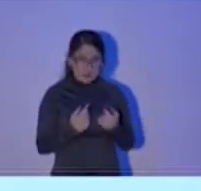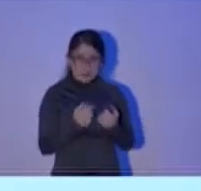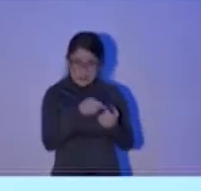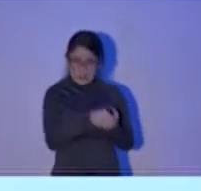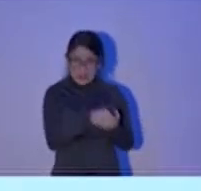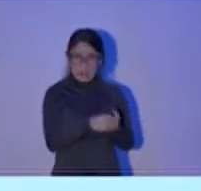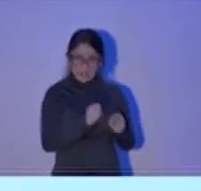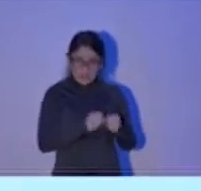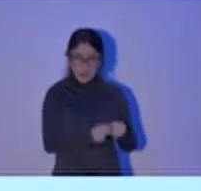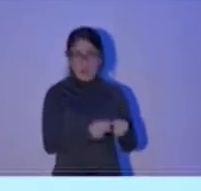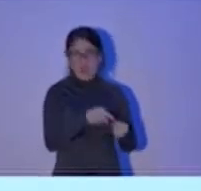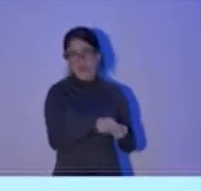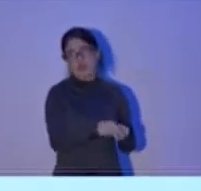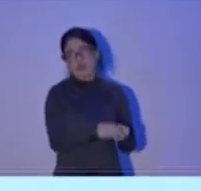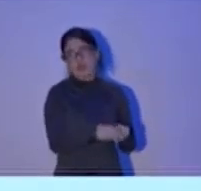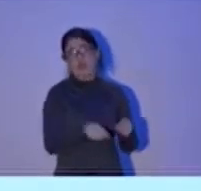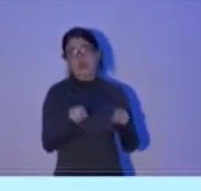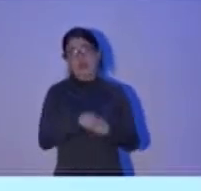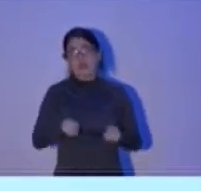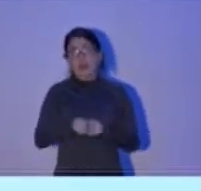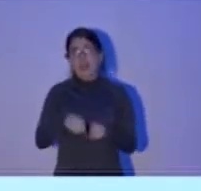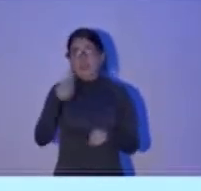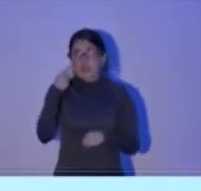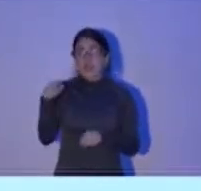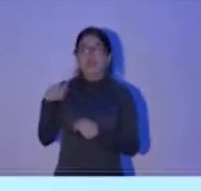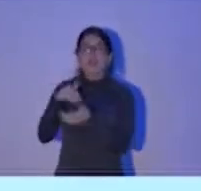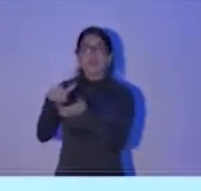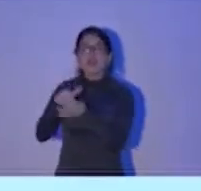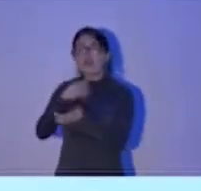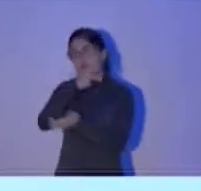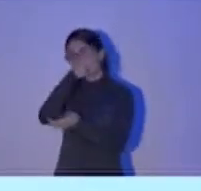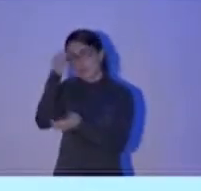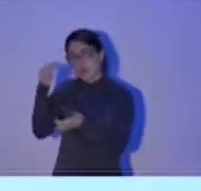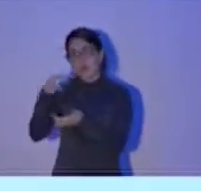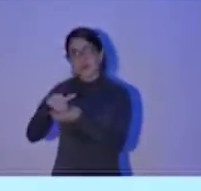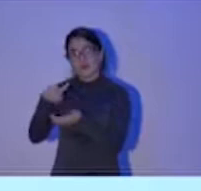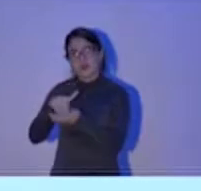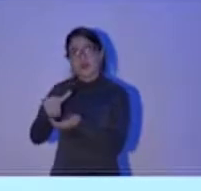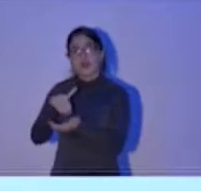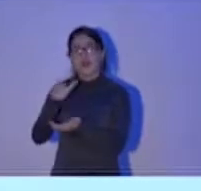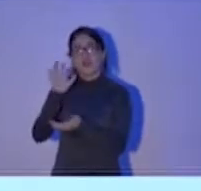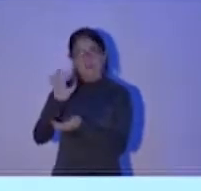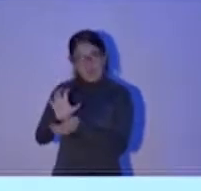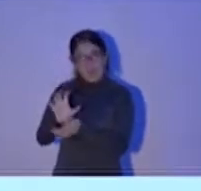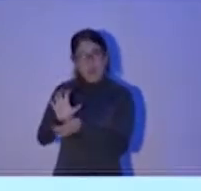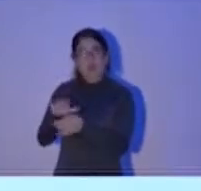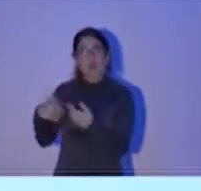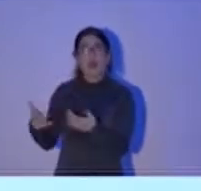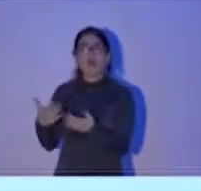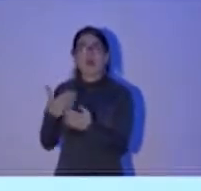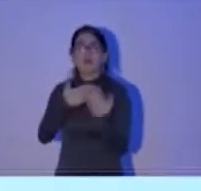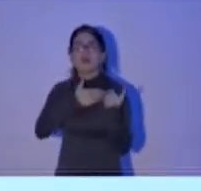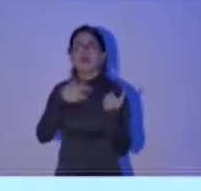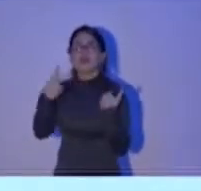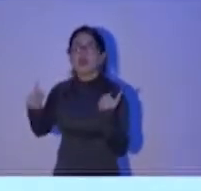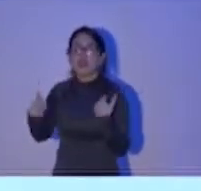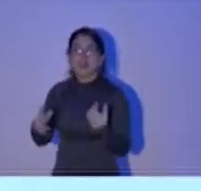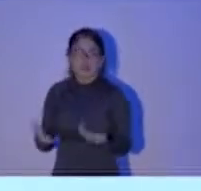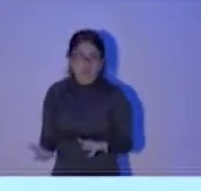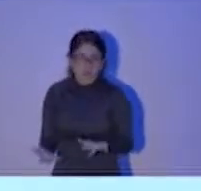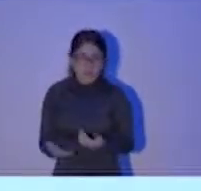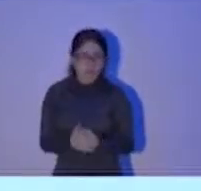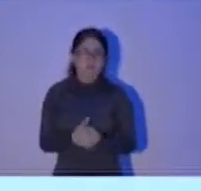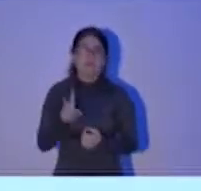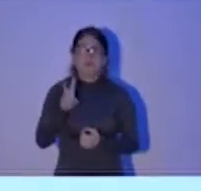papel das secretarias municipais e estaduais, que são os que vão acompanhar na ponta o seu currículo, a